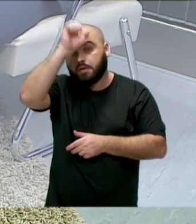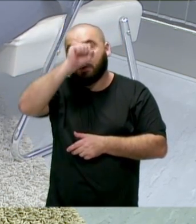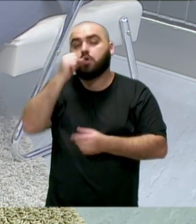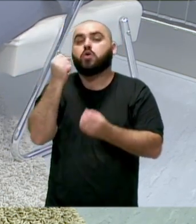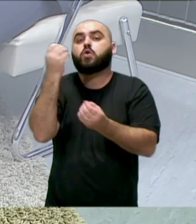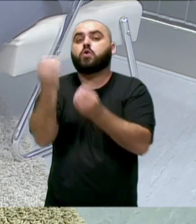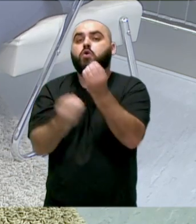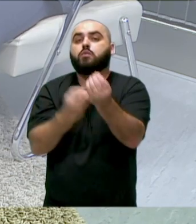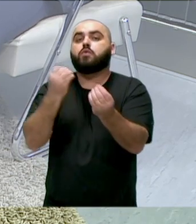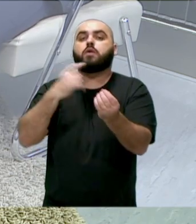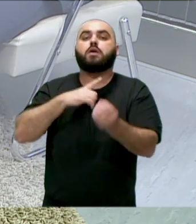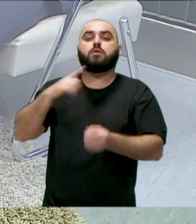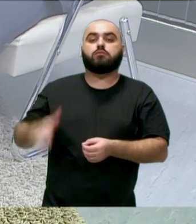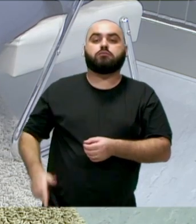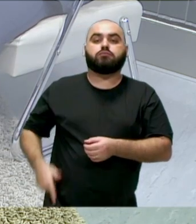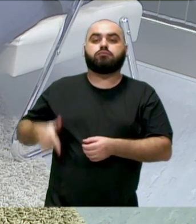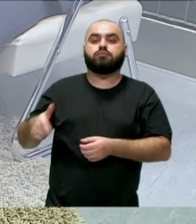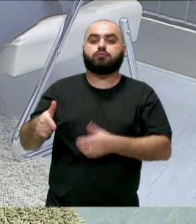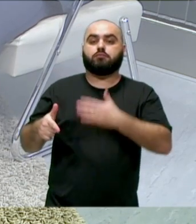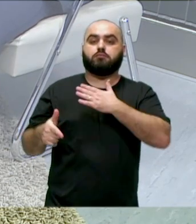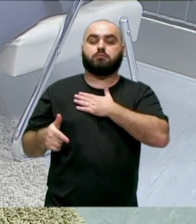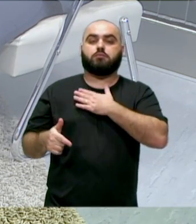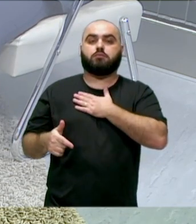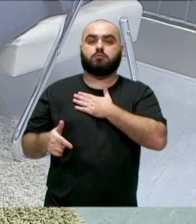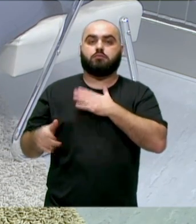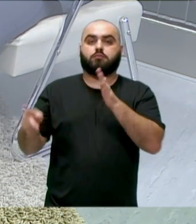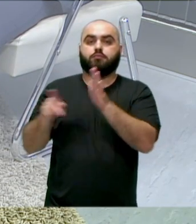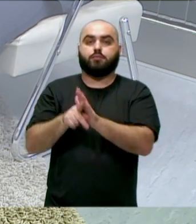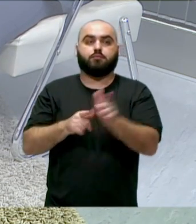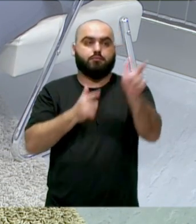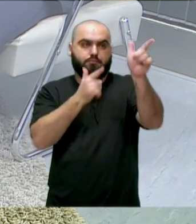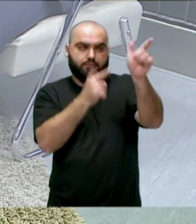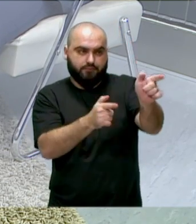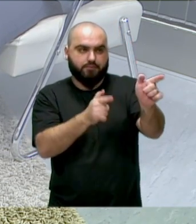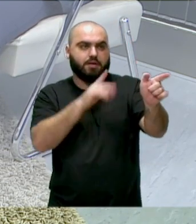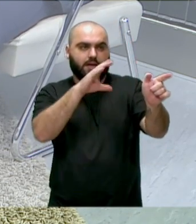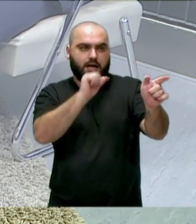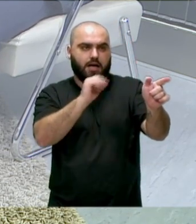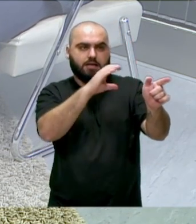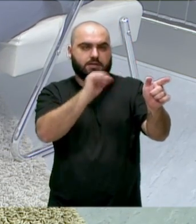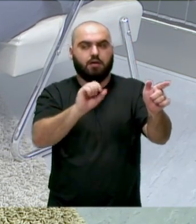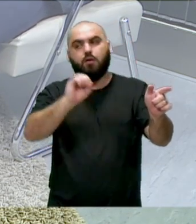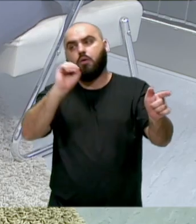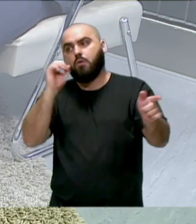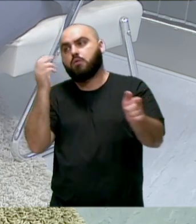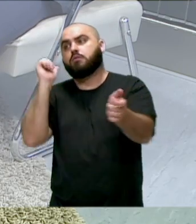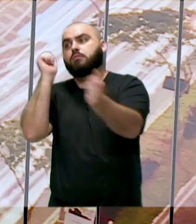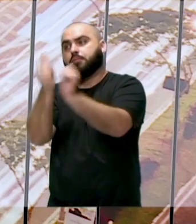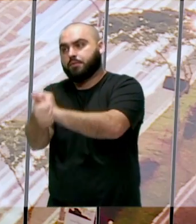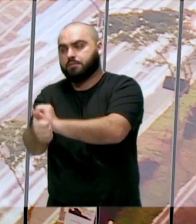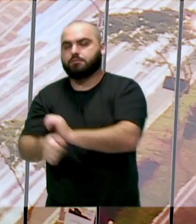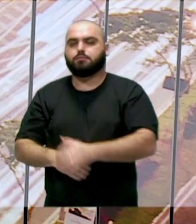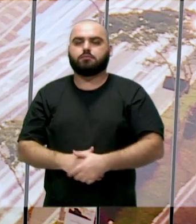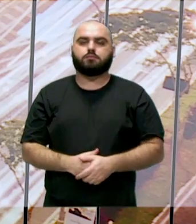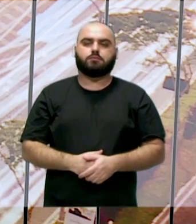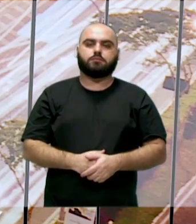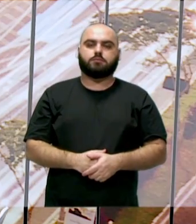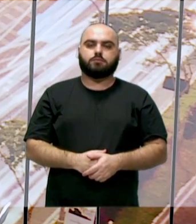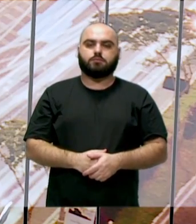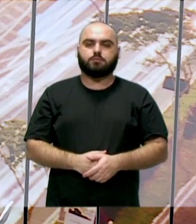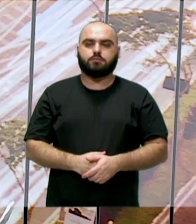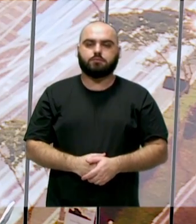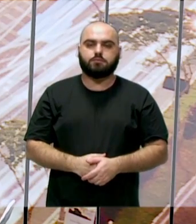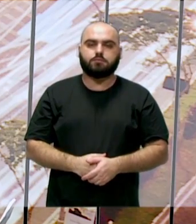como eu posso ter a minha arma como atirador de caça ou como atirador realmente esportivo. Vereador, outra moção que o